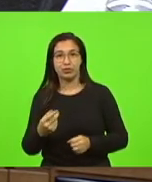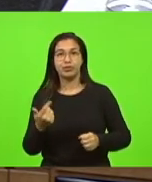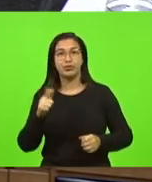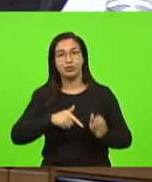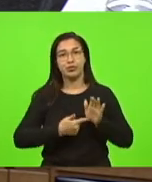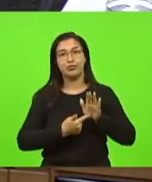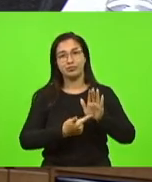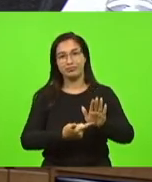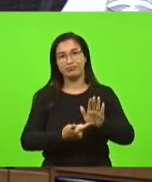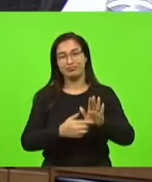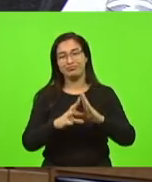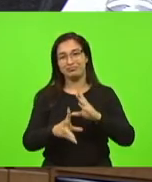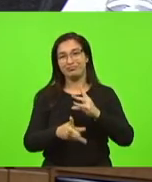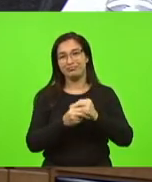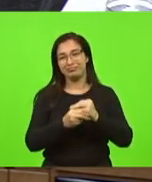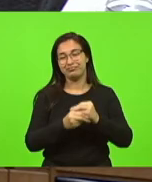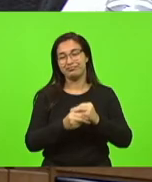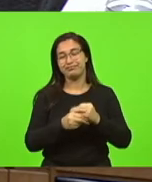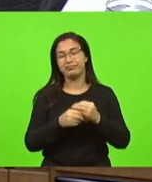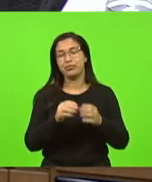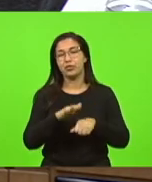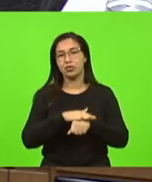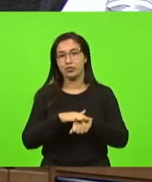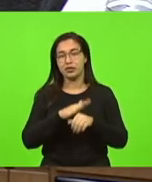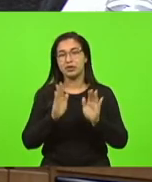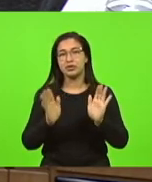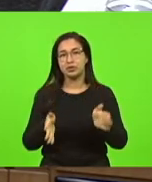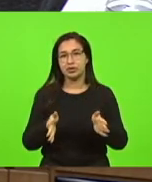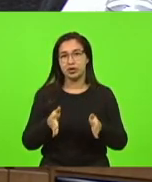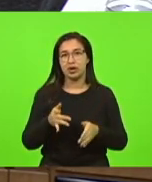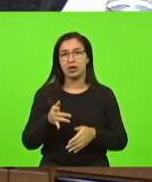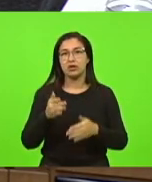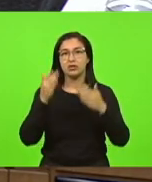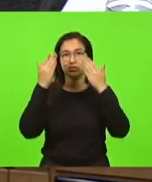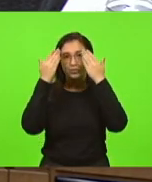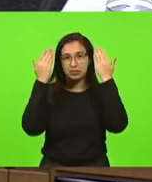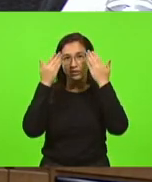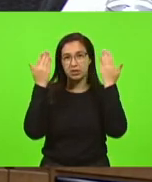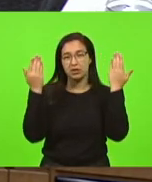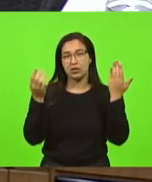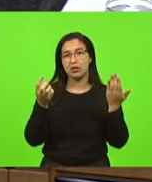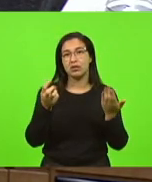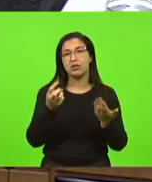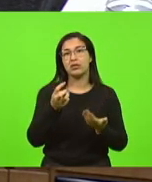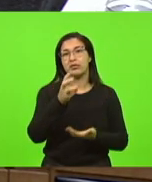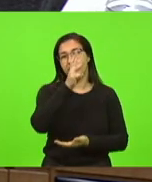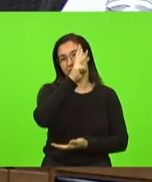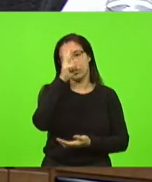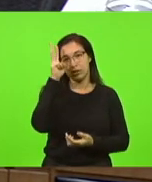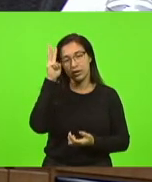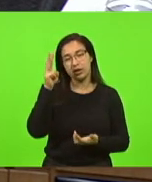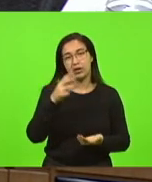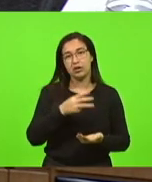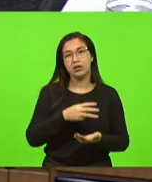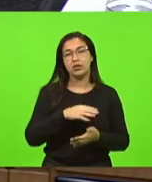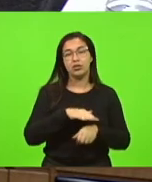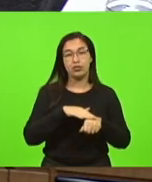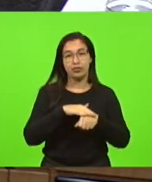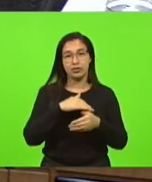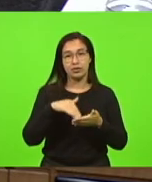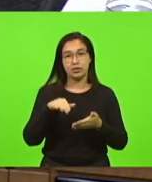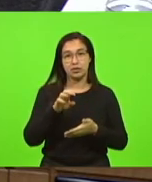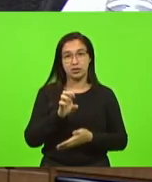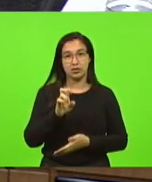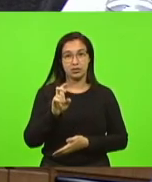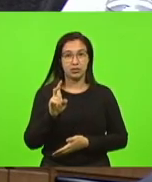com Vossa Excelência, conversei com o deputado Milton, deputado José Milton, deputado Volney, e conversei com o secretário Heron, para em